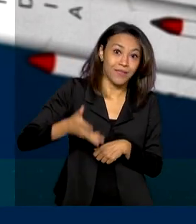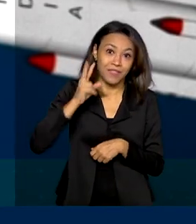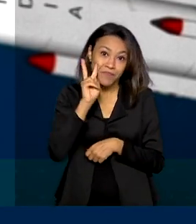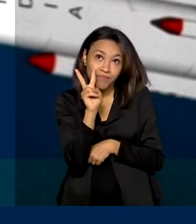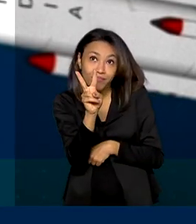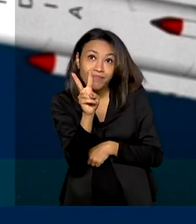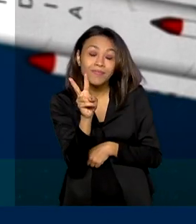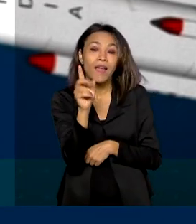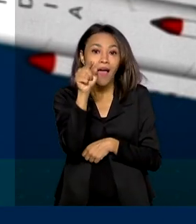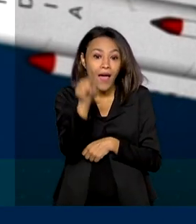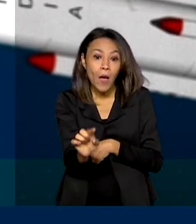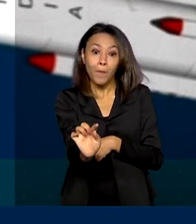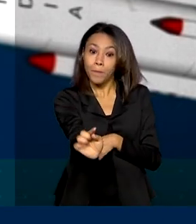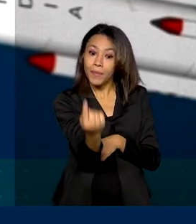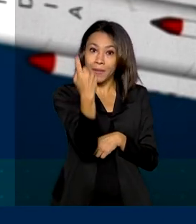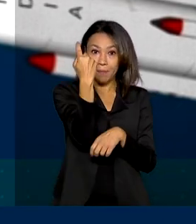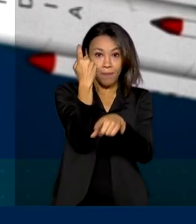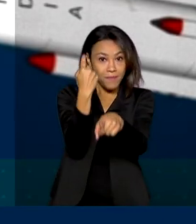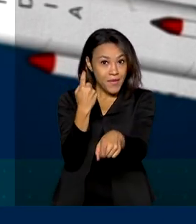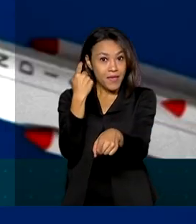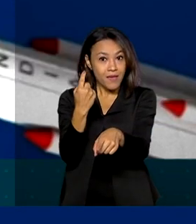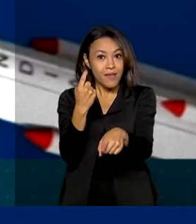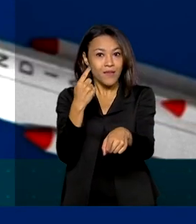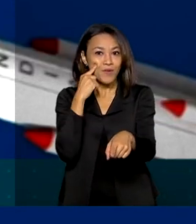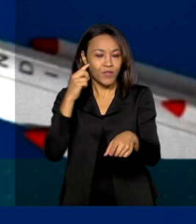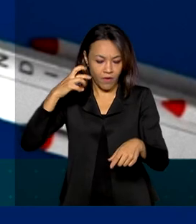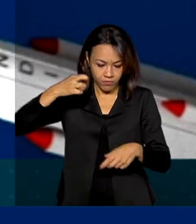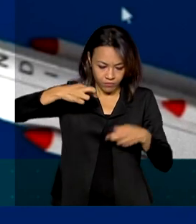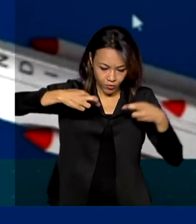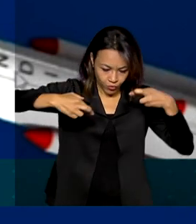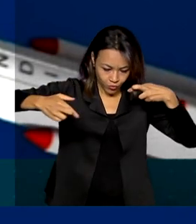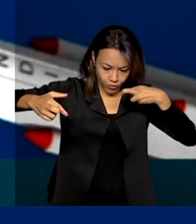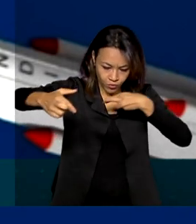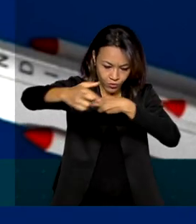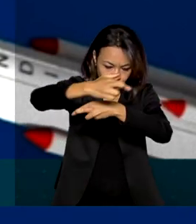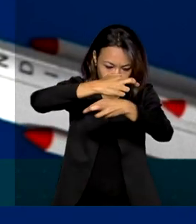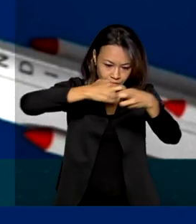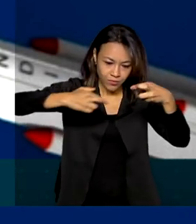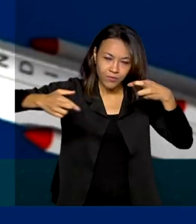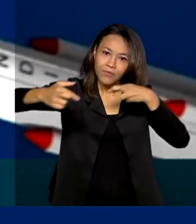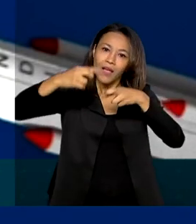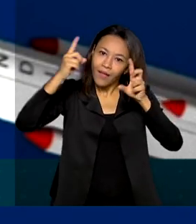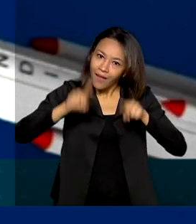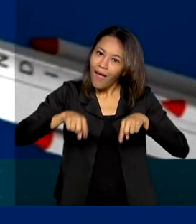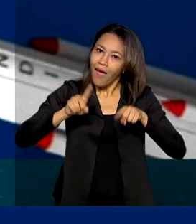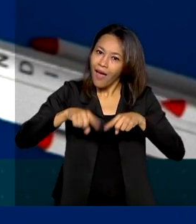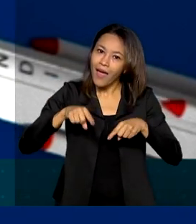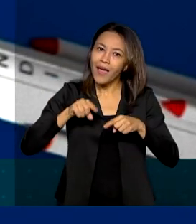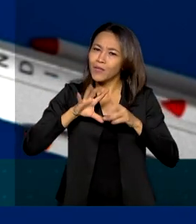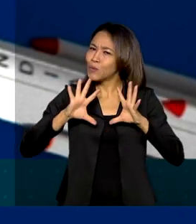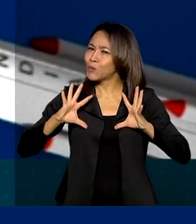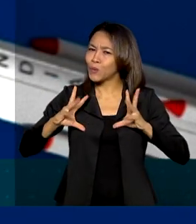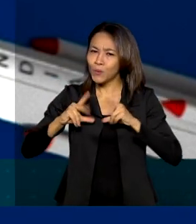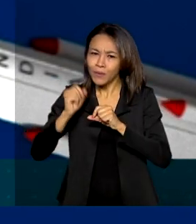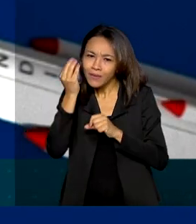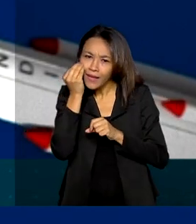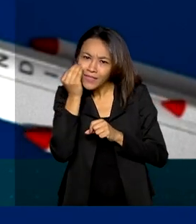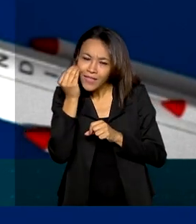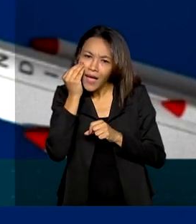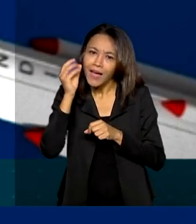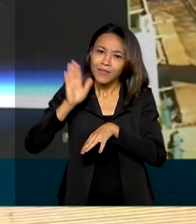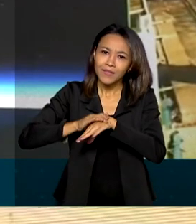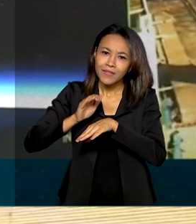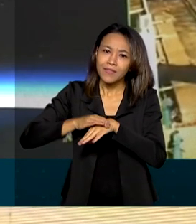Amazônia 1 é o primeiro satélite de observação do planeta completamente projetado, integrado, testado e